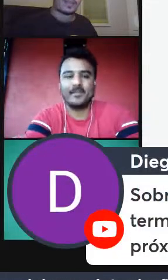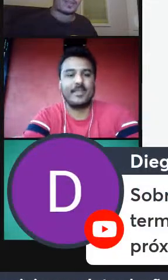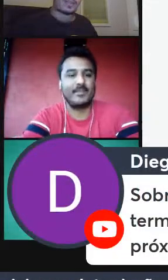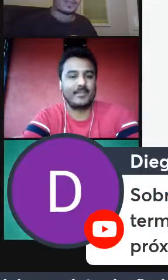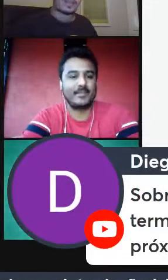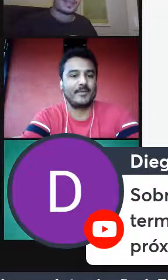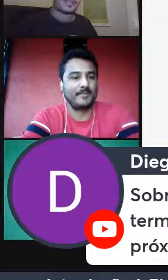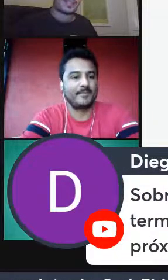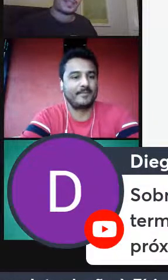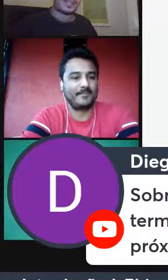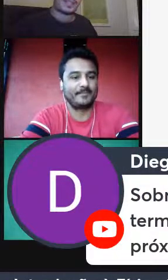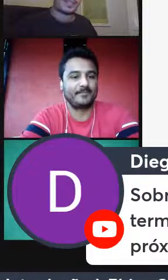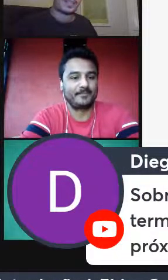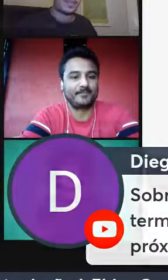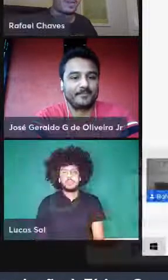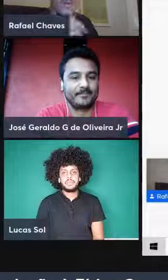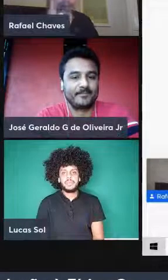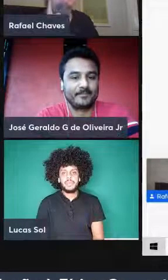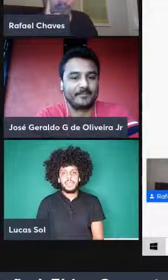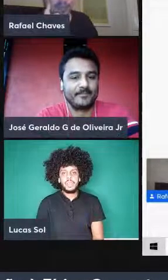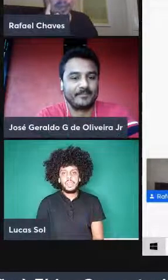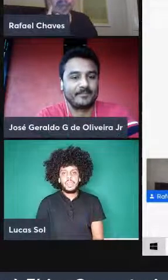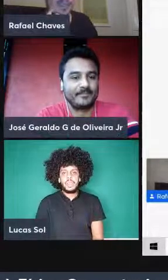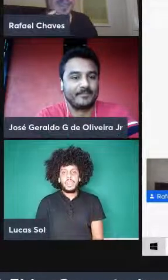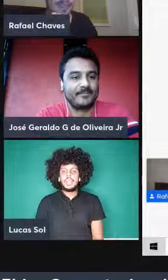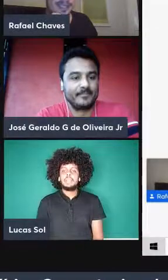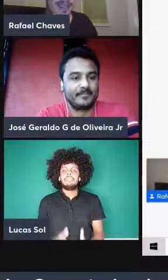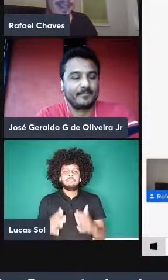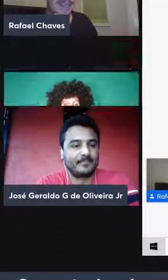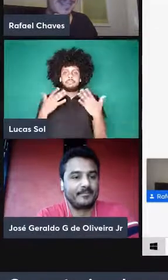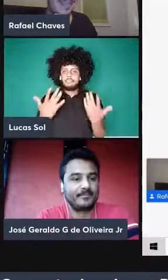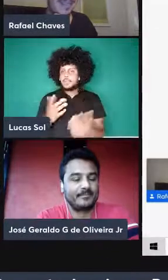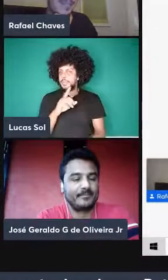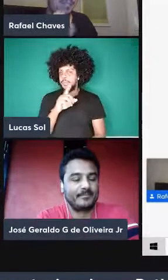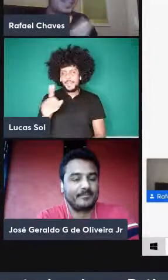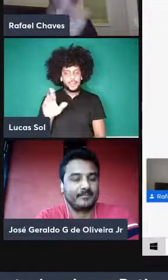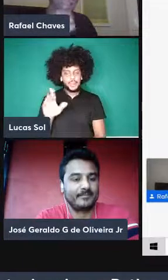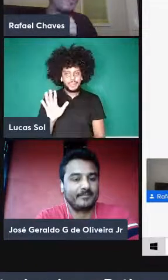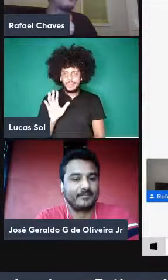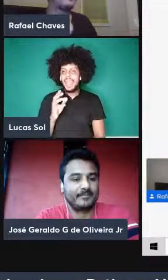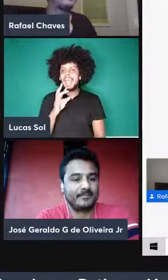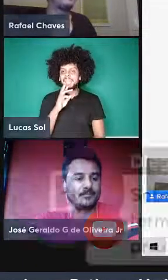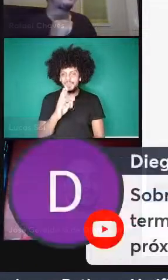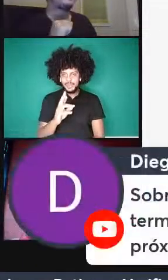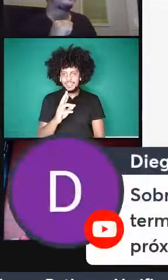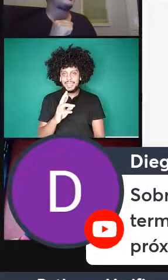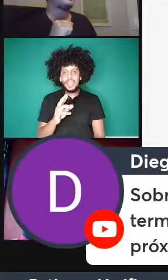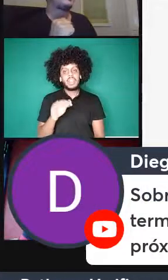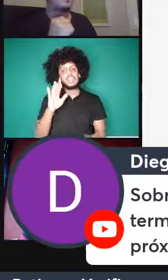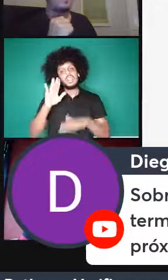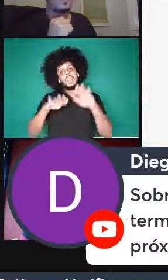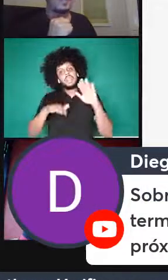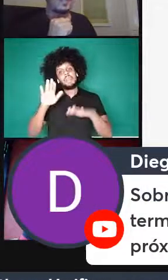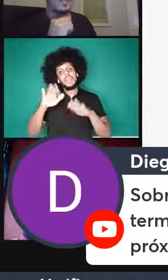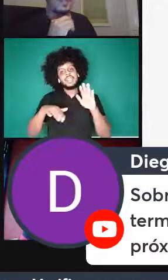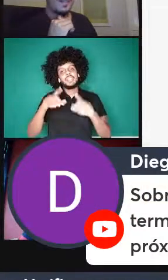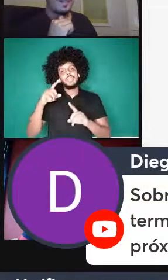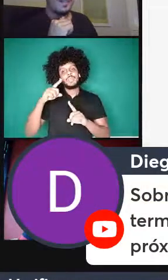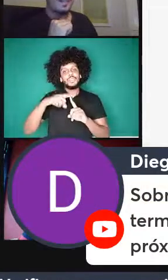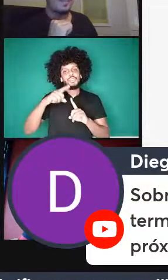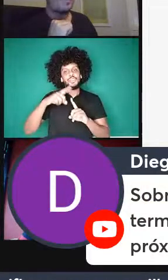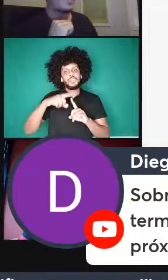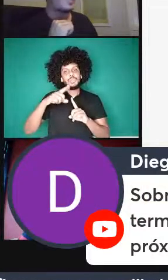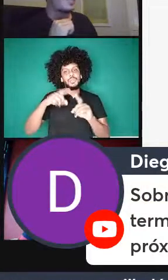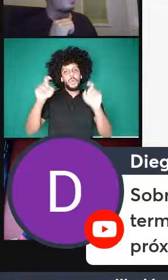a termodinâmica então assim não depende muito do tipo de computação quântica